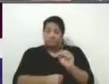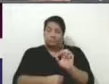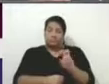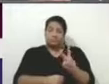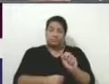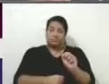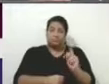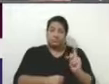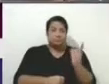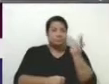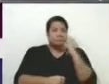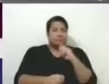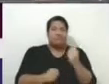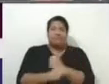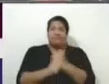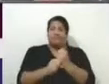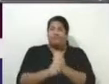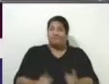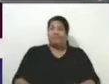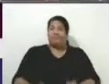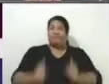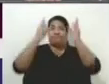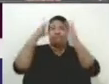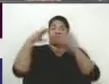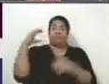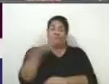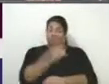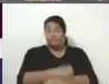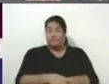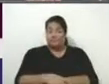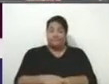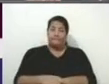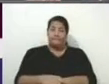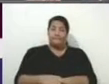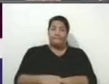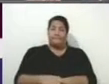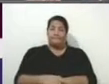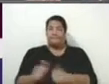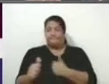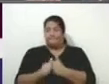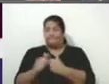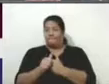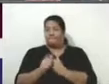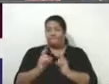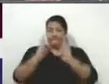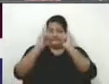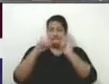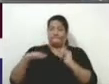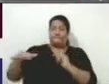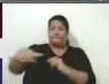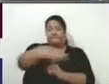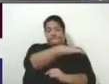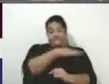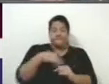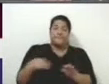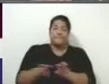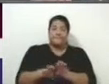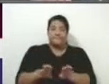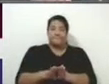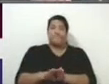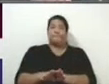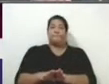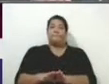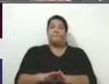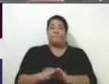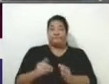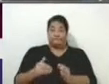seu entorno lá e pelo trabalho que vai ser desenvolvido